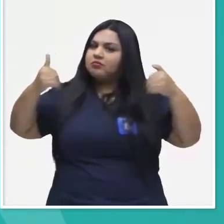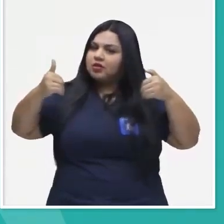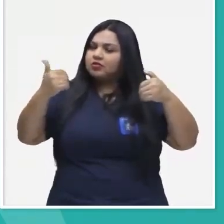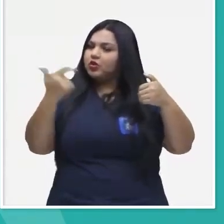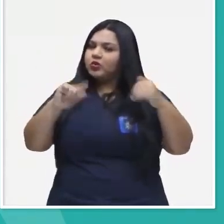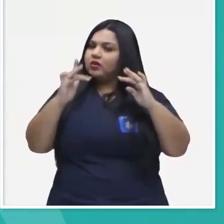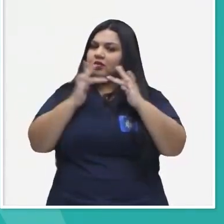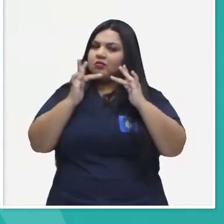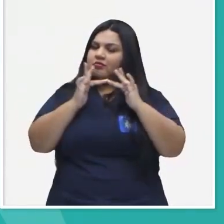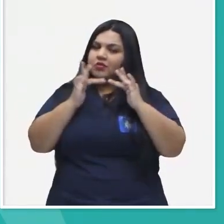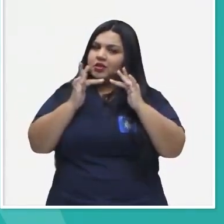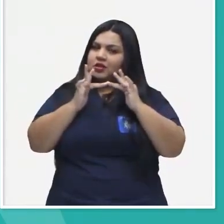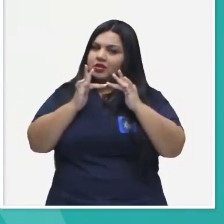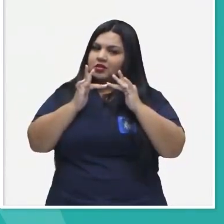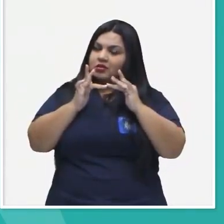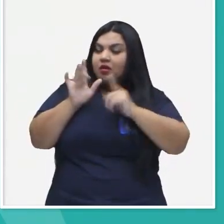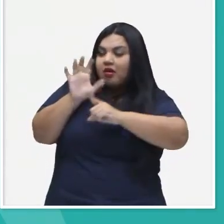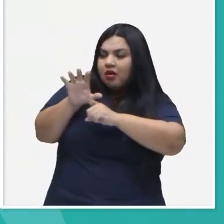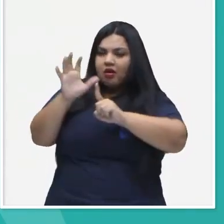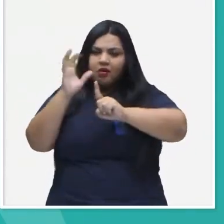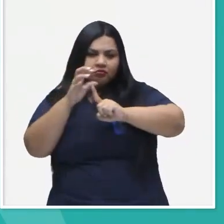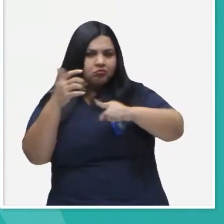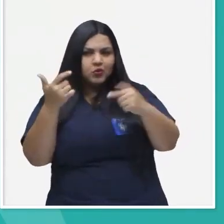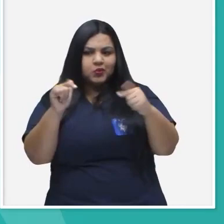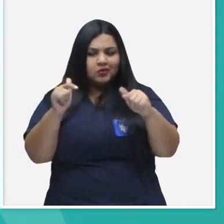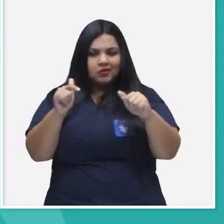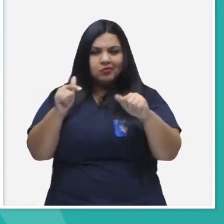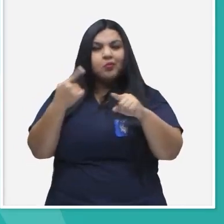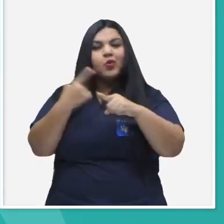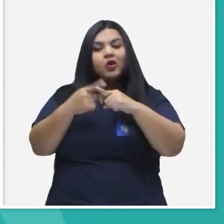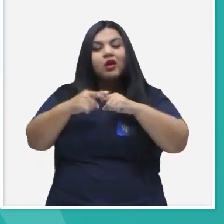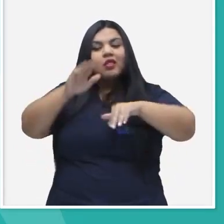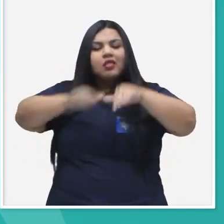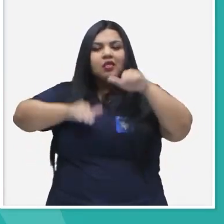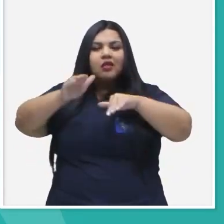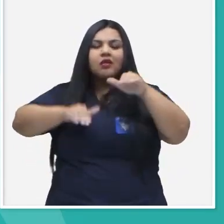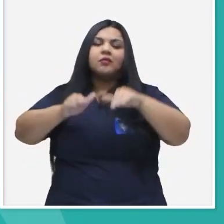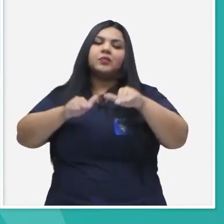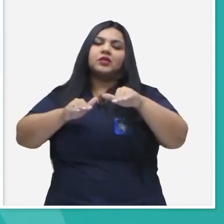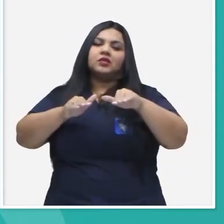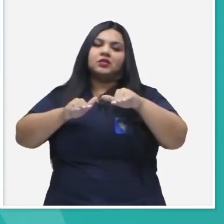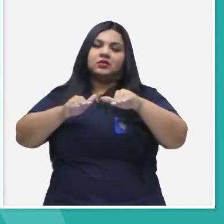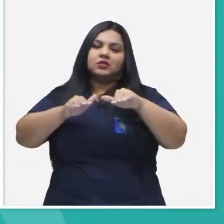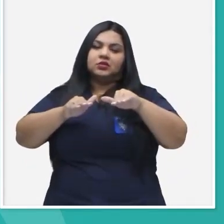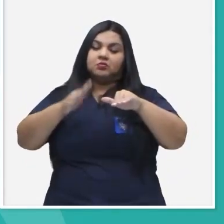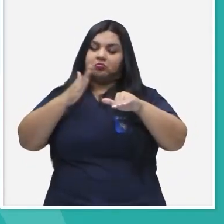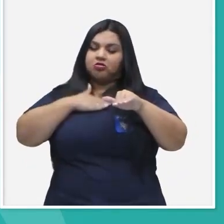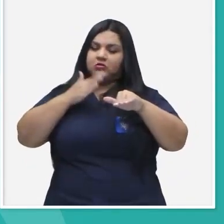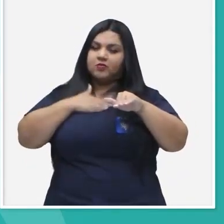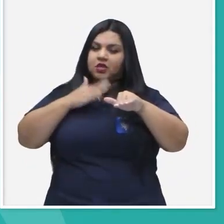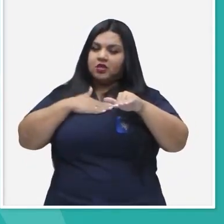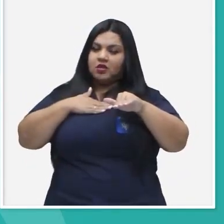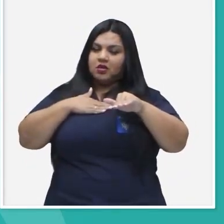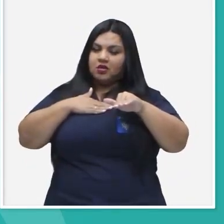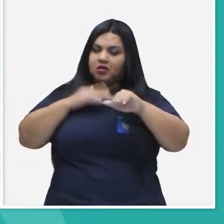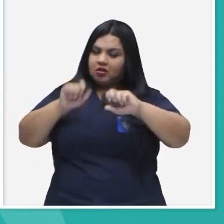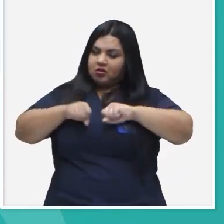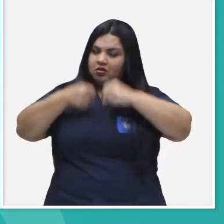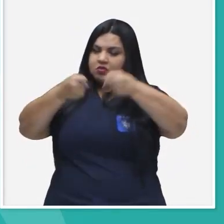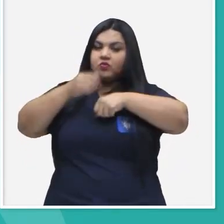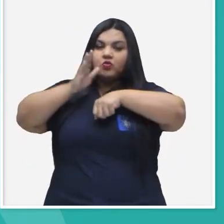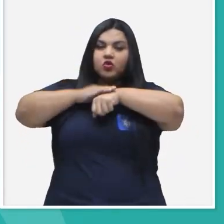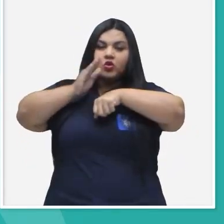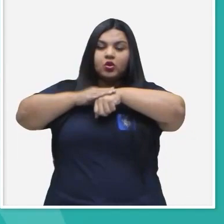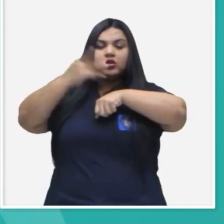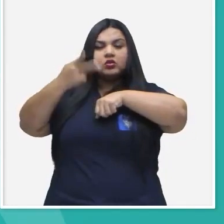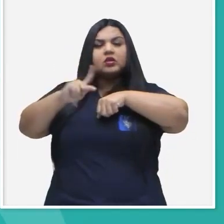tenho como interferir na ação do outro. Isso só vai depender de mim para ganhar a prova, ou seja,